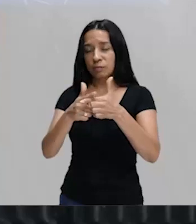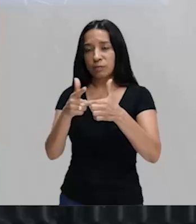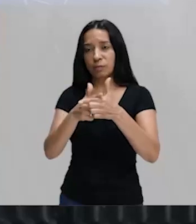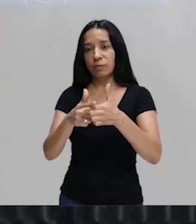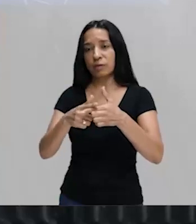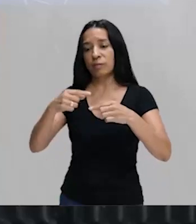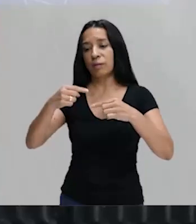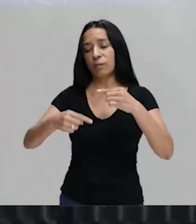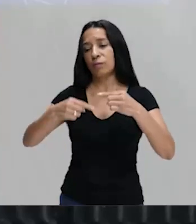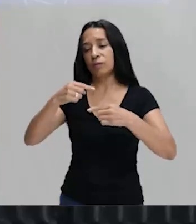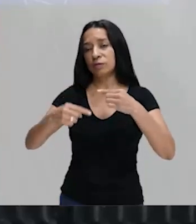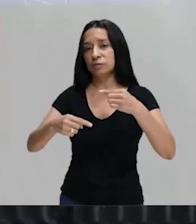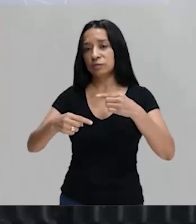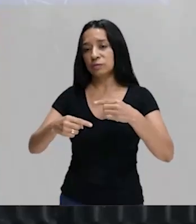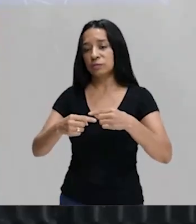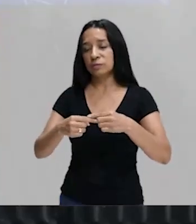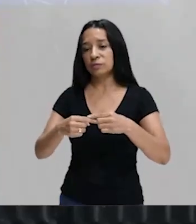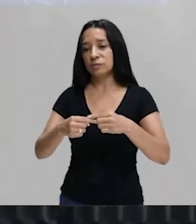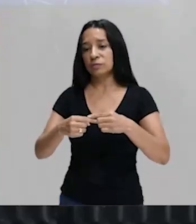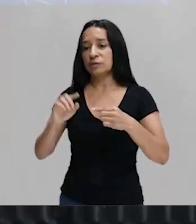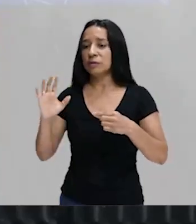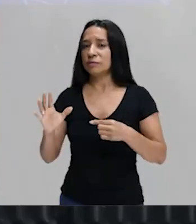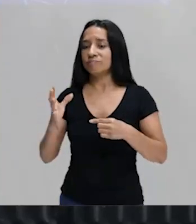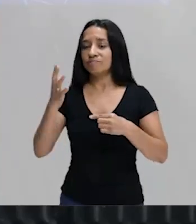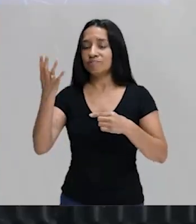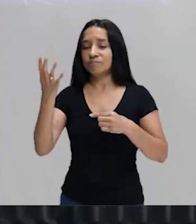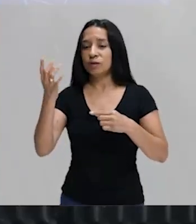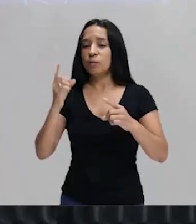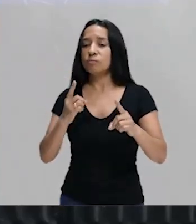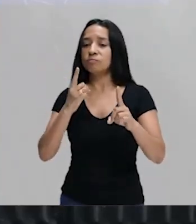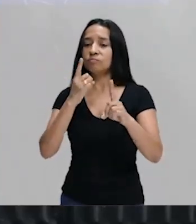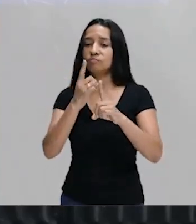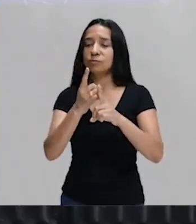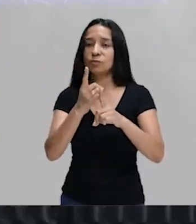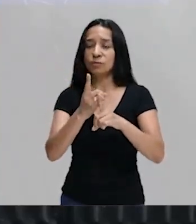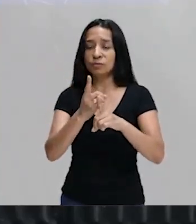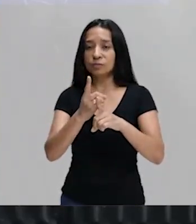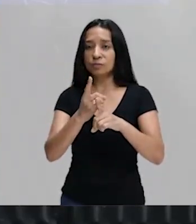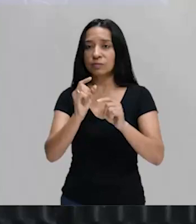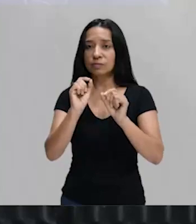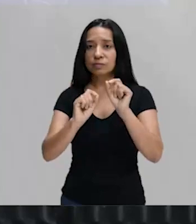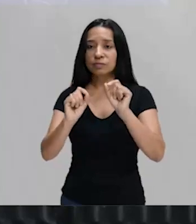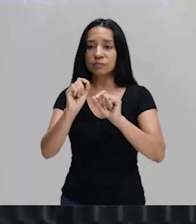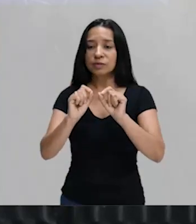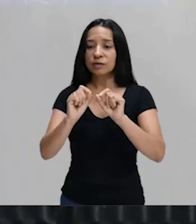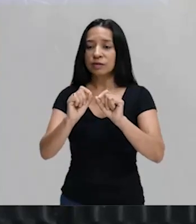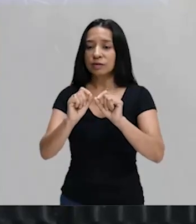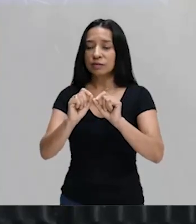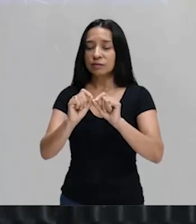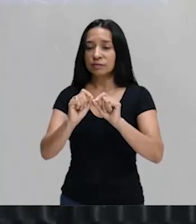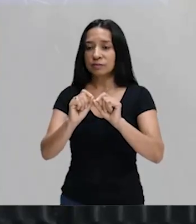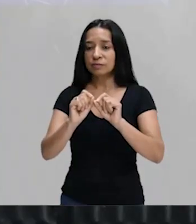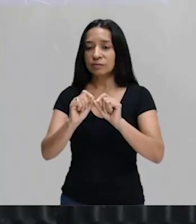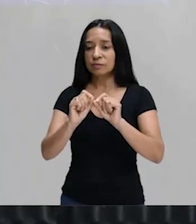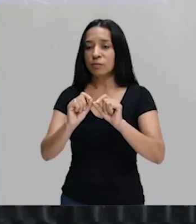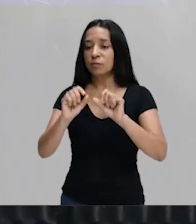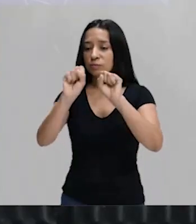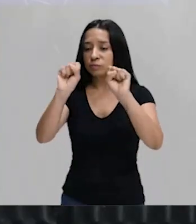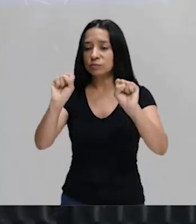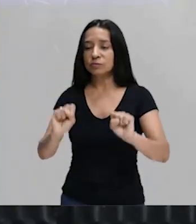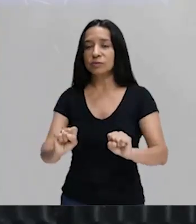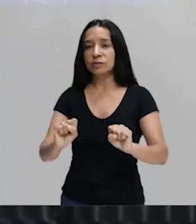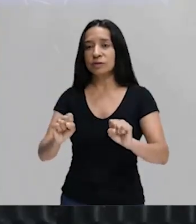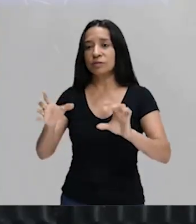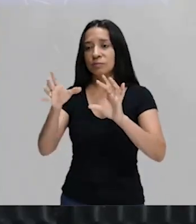solução imediatista que na ocasião se encontrou para aquela crise política foi a adoção do sistema